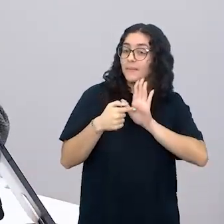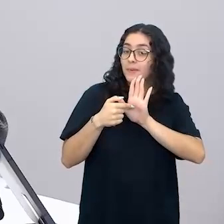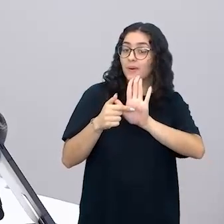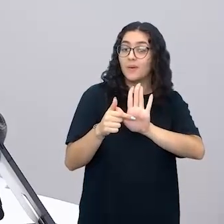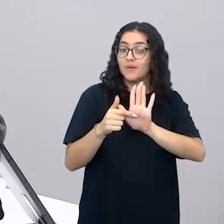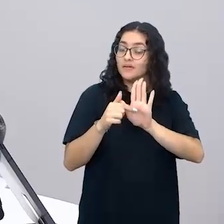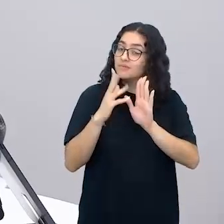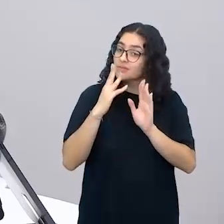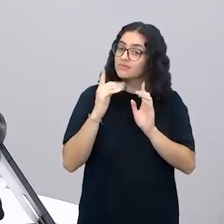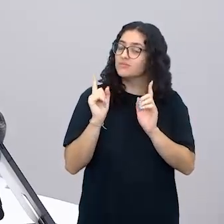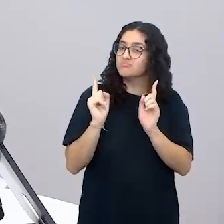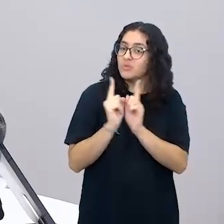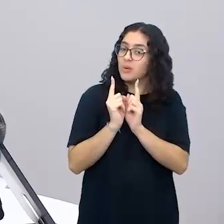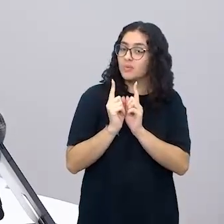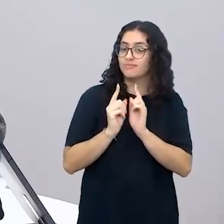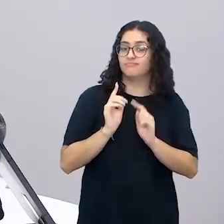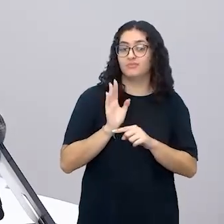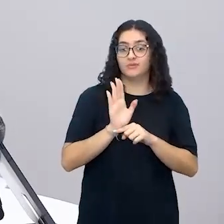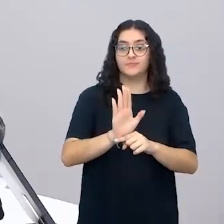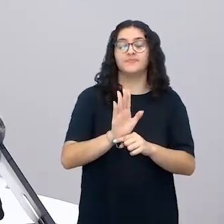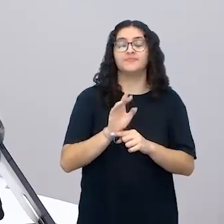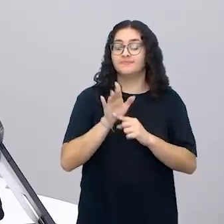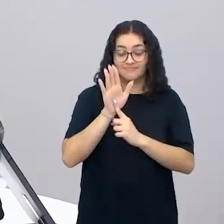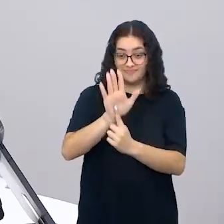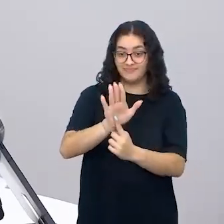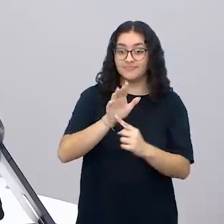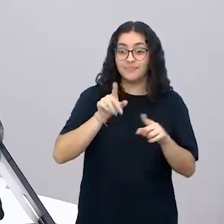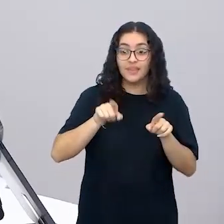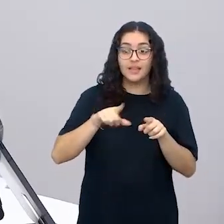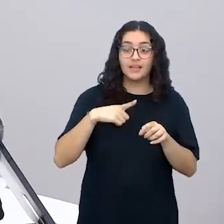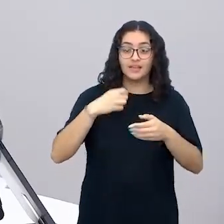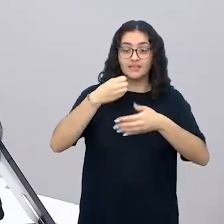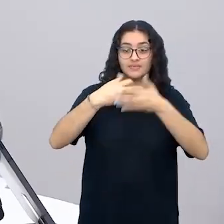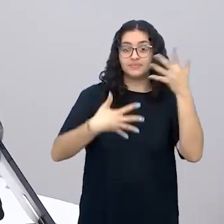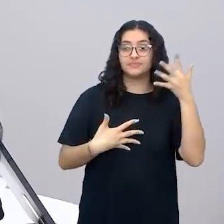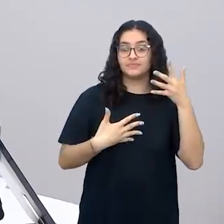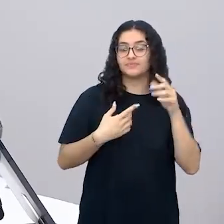amostra. A produção vai colocar no chat